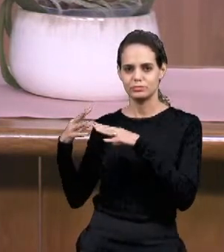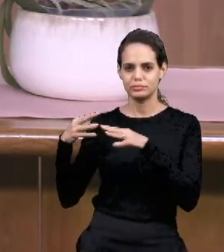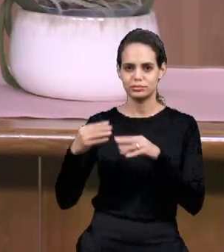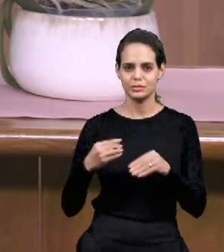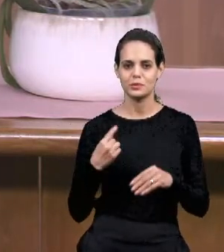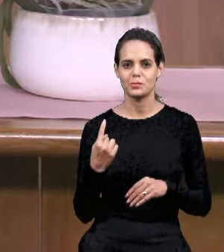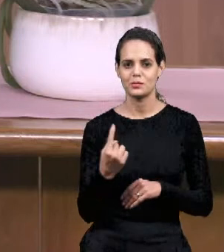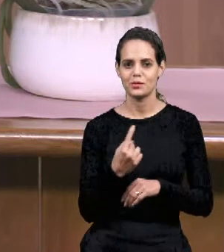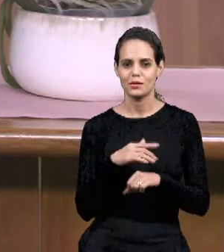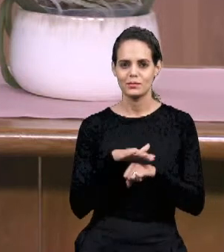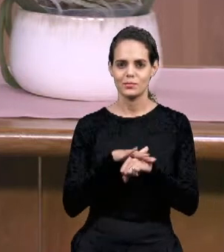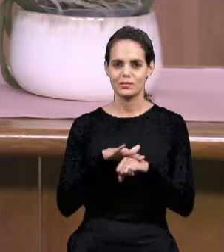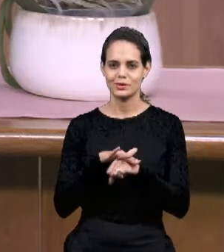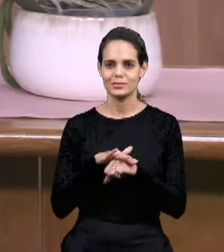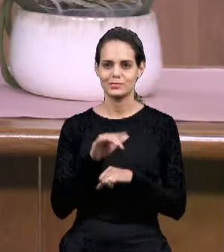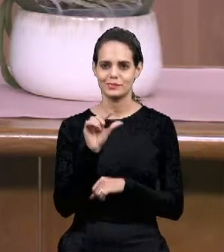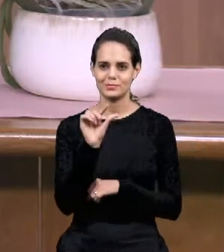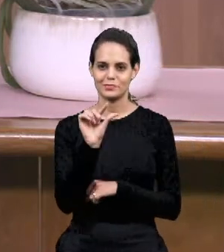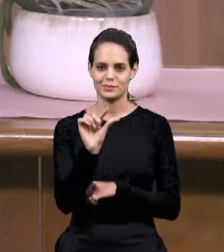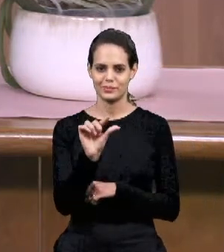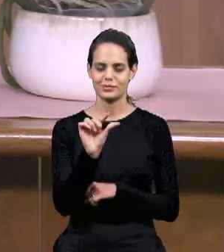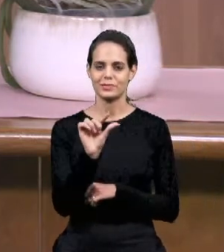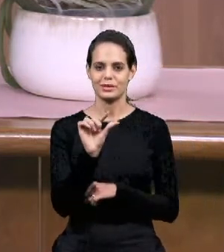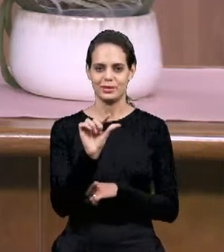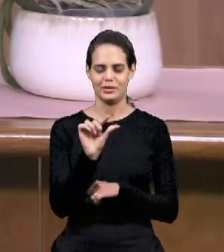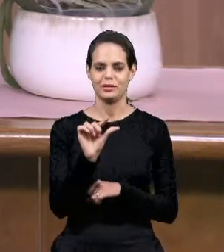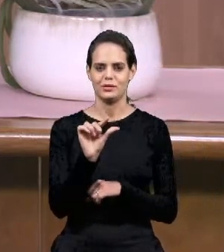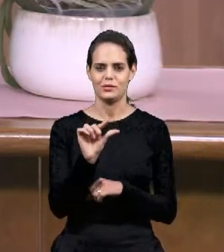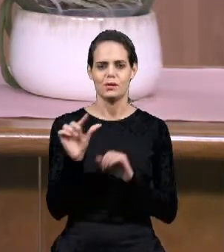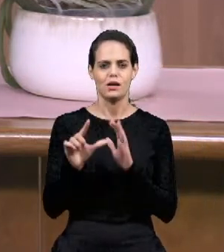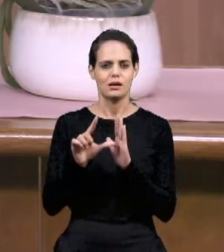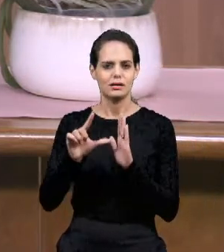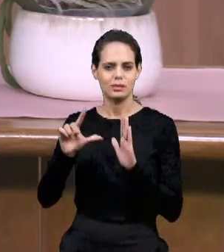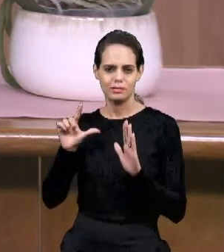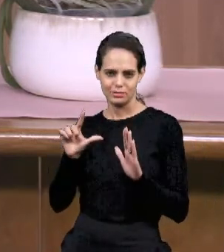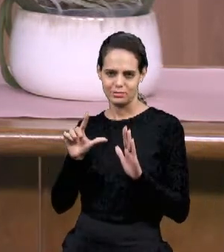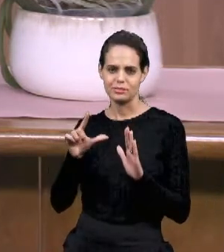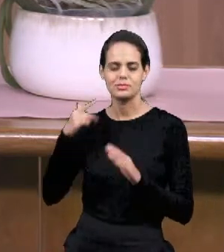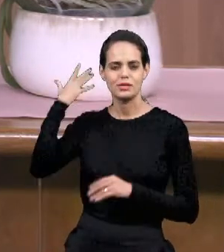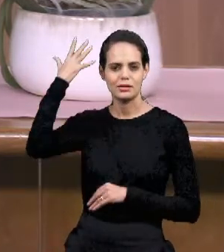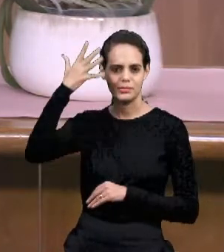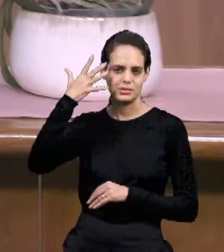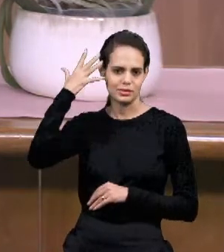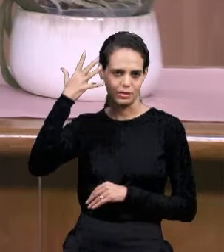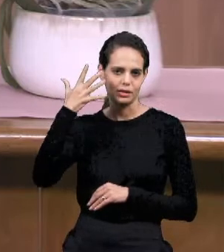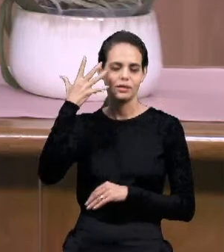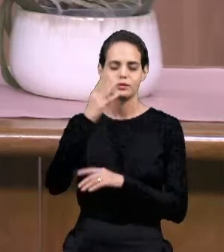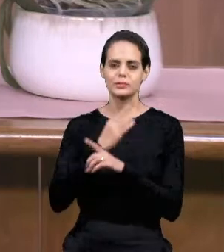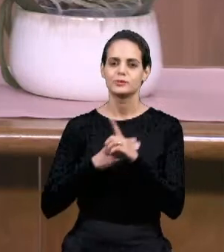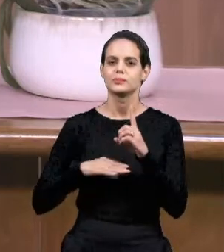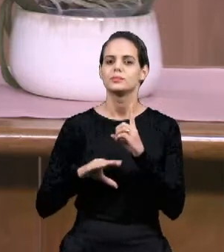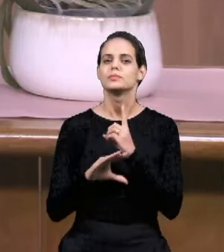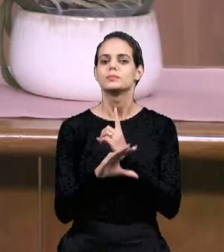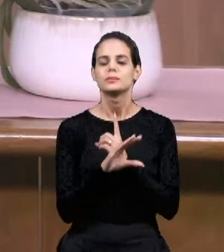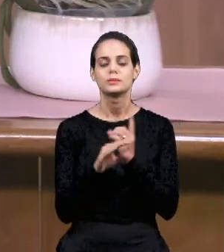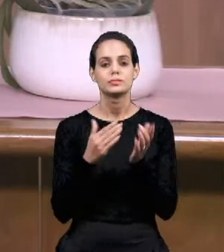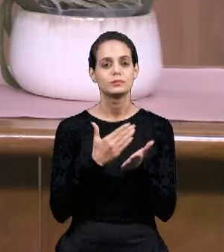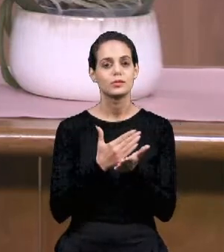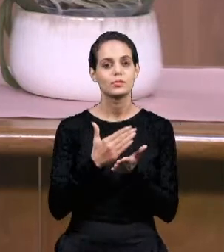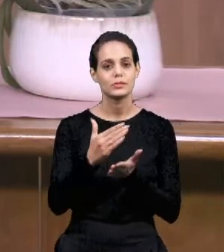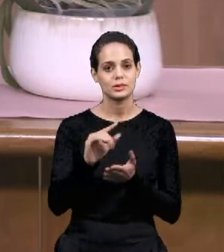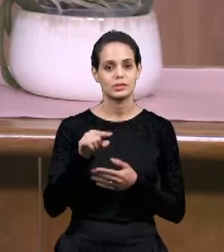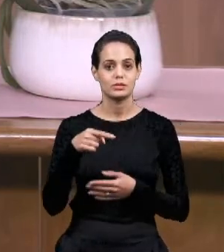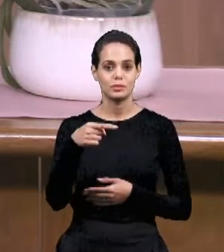conversa um pouco sobre aquilo que vai acontecer, sobre a transmissão, sobre o culto, que começará daqui a